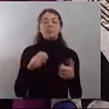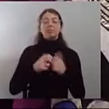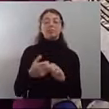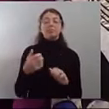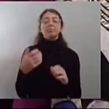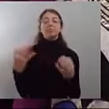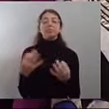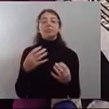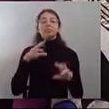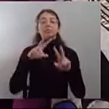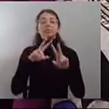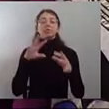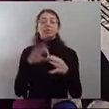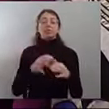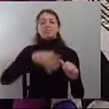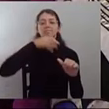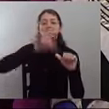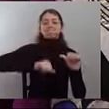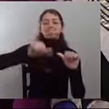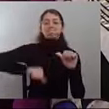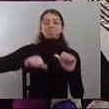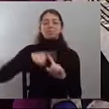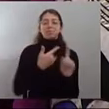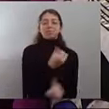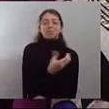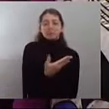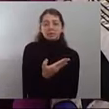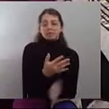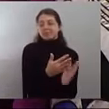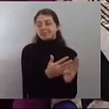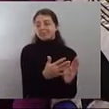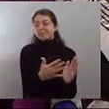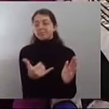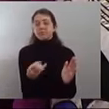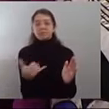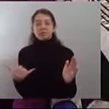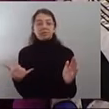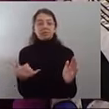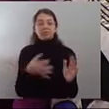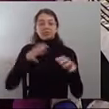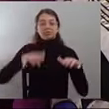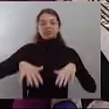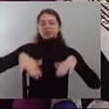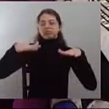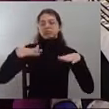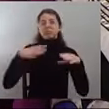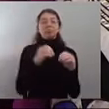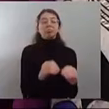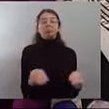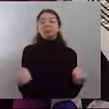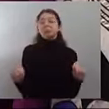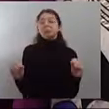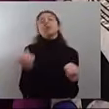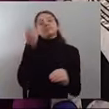discursos do autarca desde 2017 até às cheias de dezembro de 2022. Esqueceram-se. Estava esquecido desde